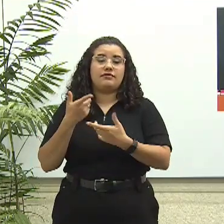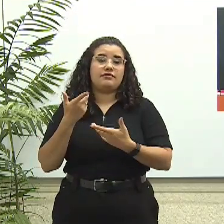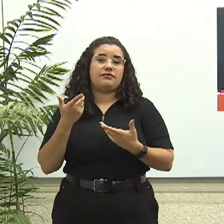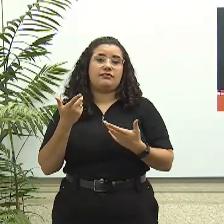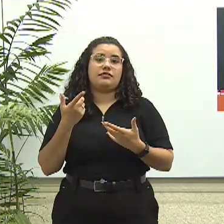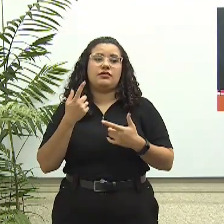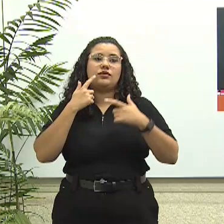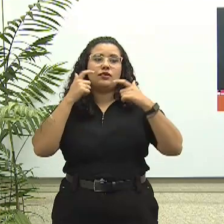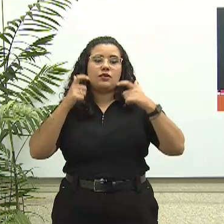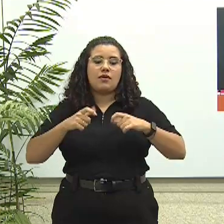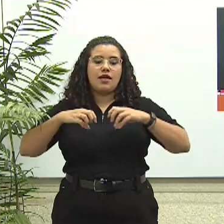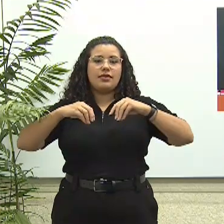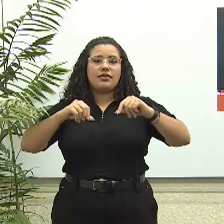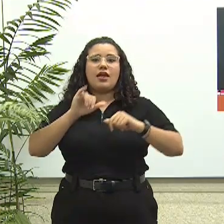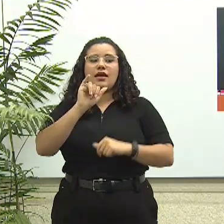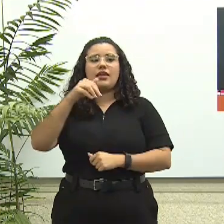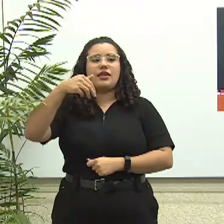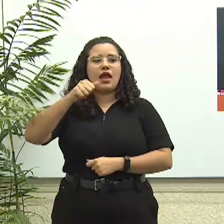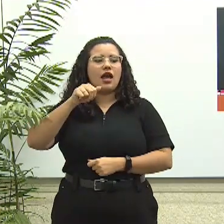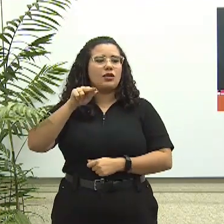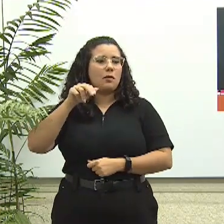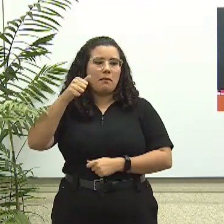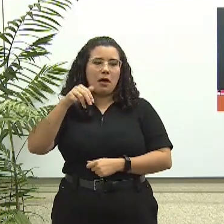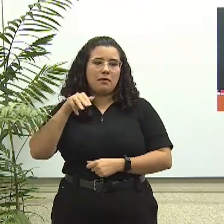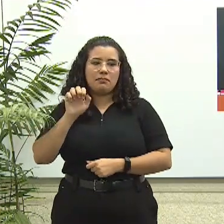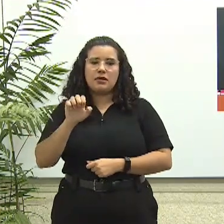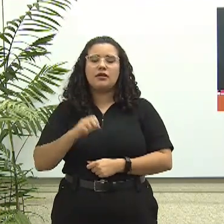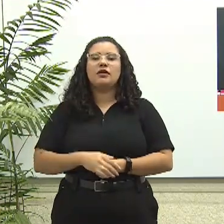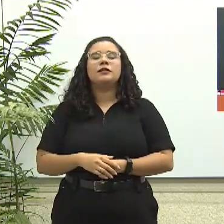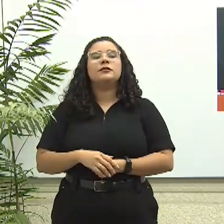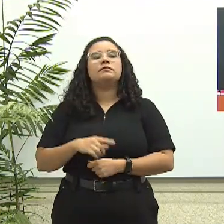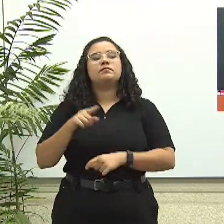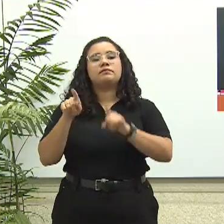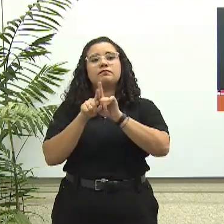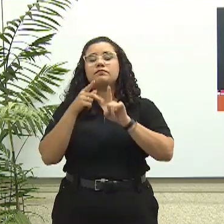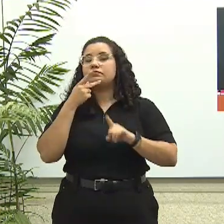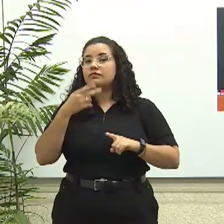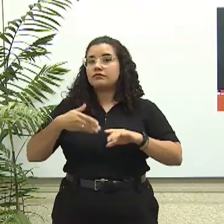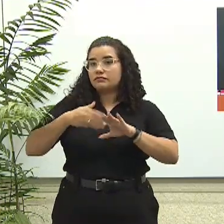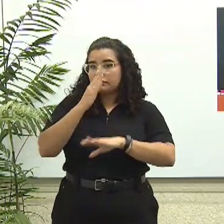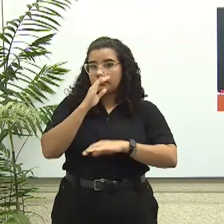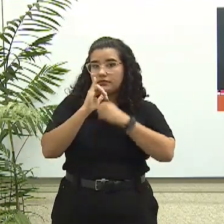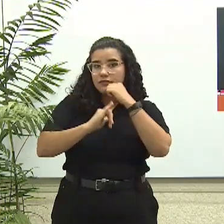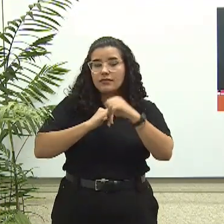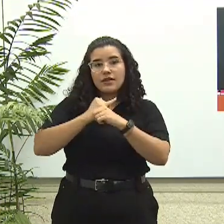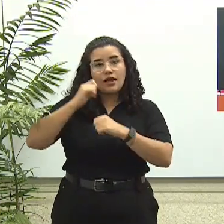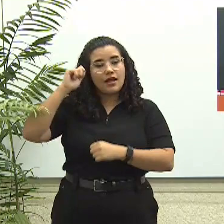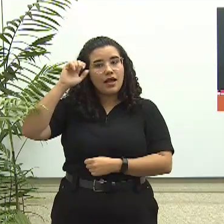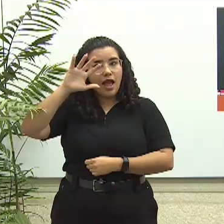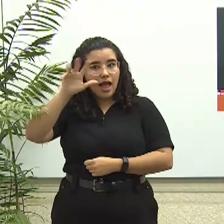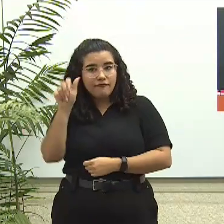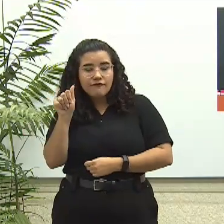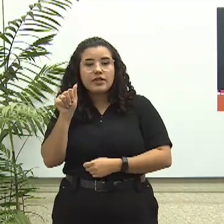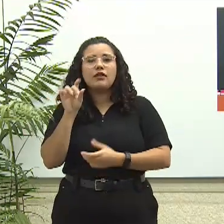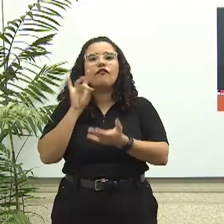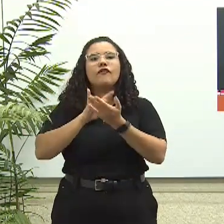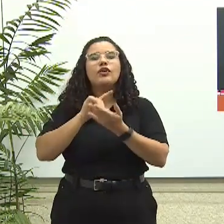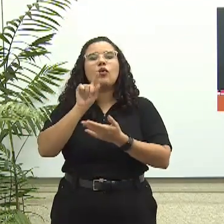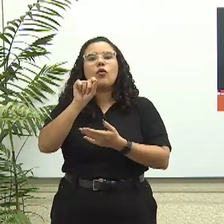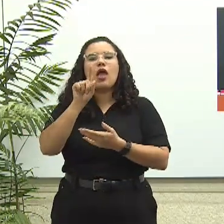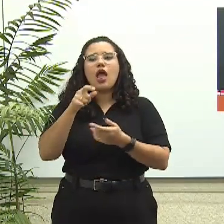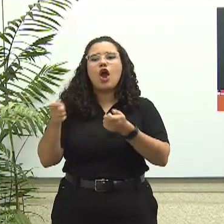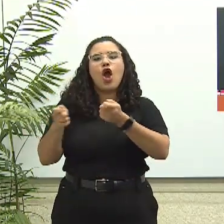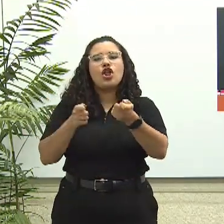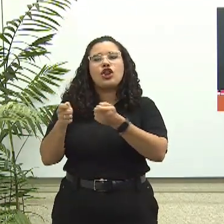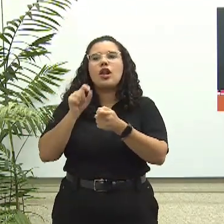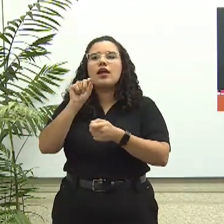terras de anom por por exemplo você tem e experiências por exemplo que os caras vão levar a internet pra África e chegar lá na verdade eles controlam o fluxo de